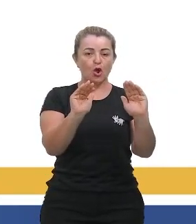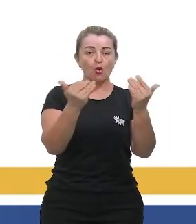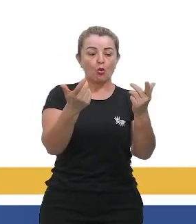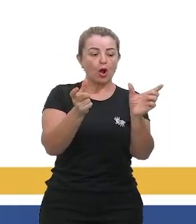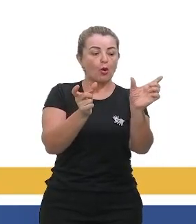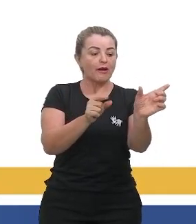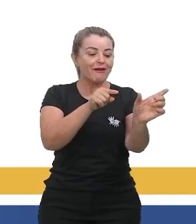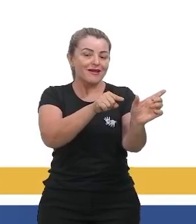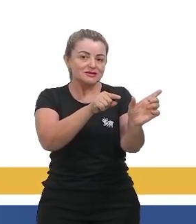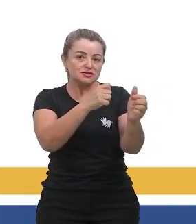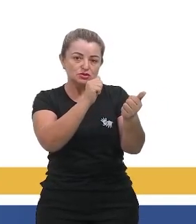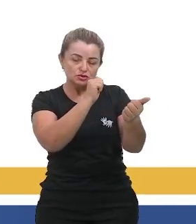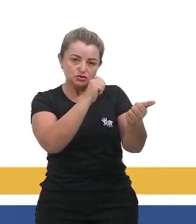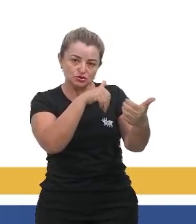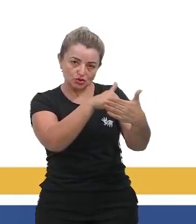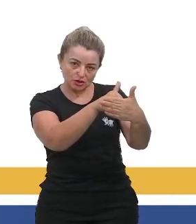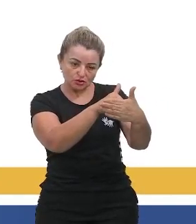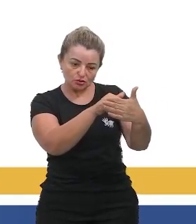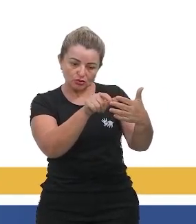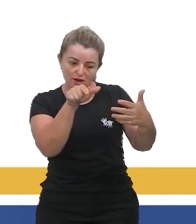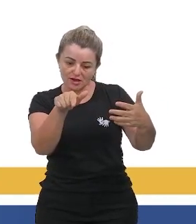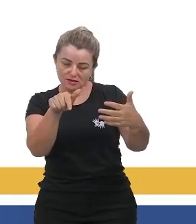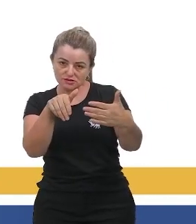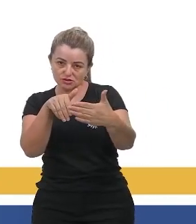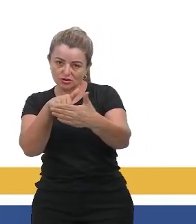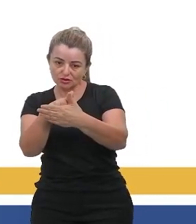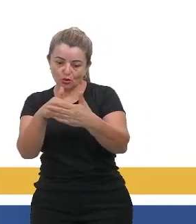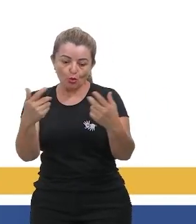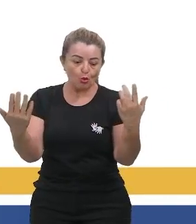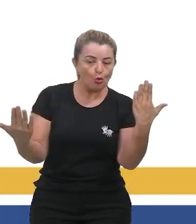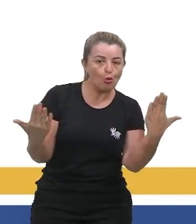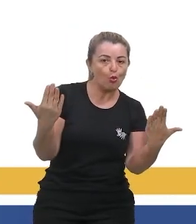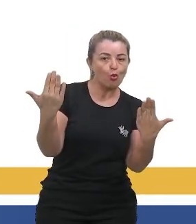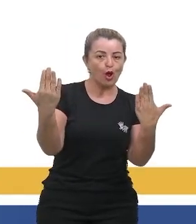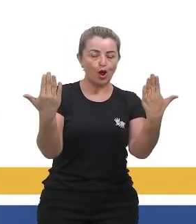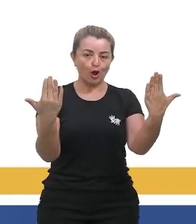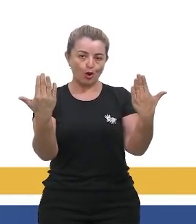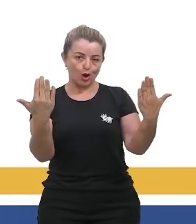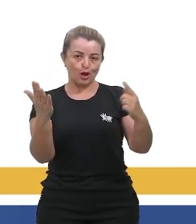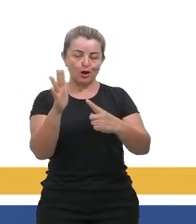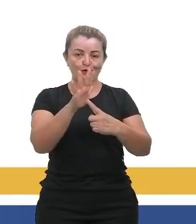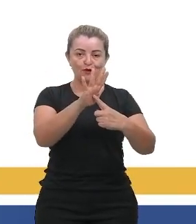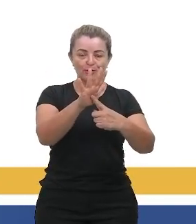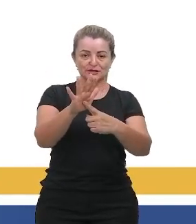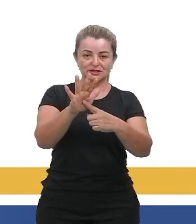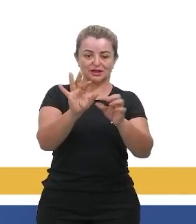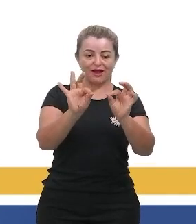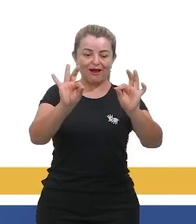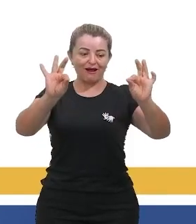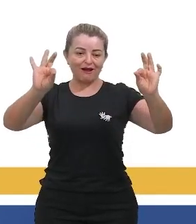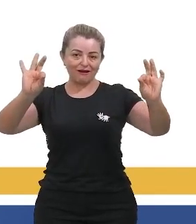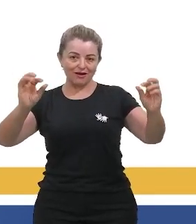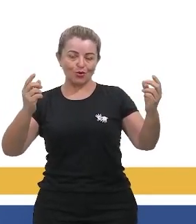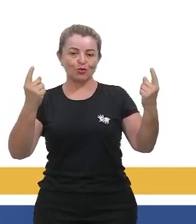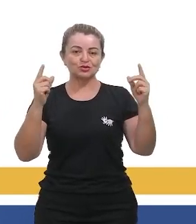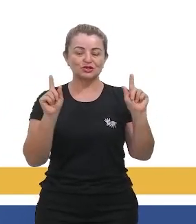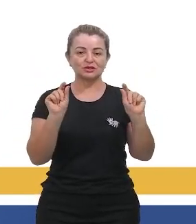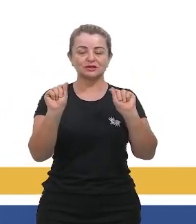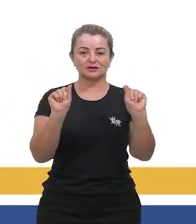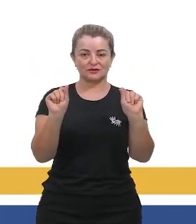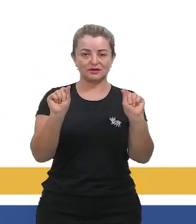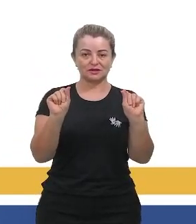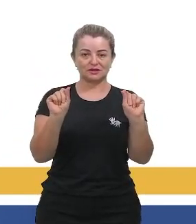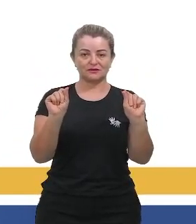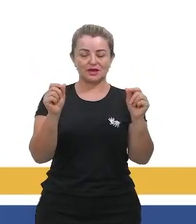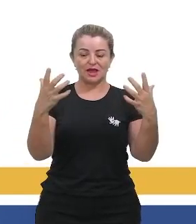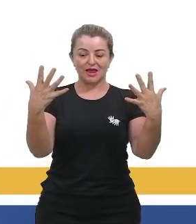jogadores vai projetar o mesmo ângulo de inclinação. Vamos ao comando. Qual o jogador que receberá a